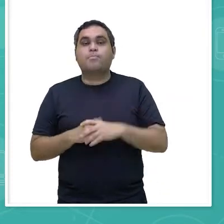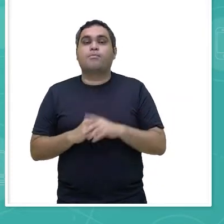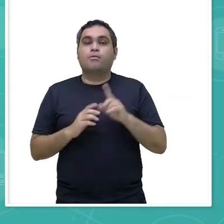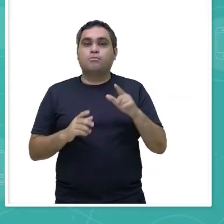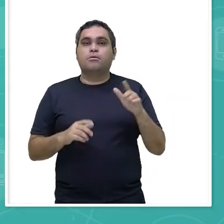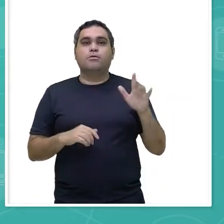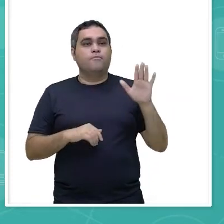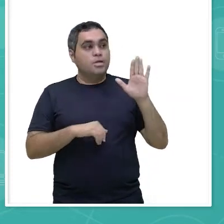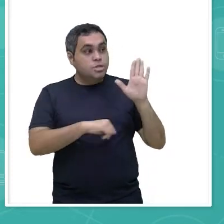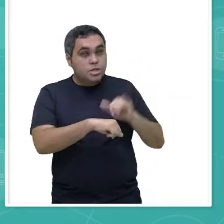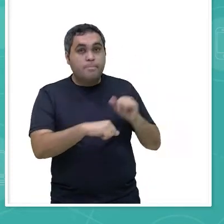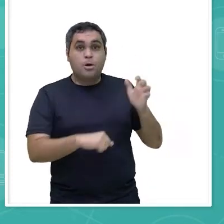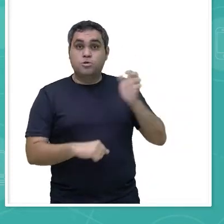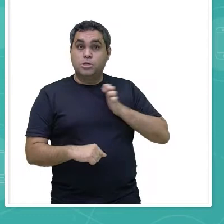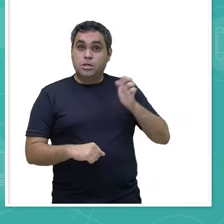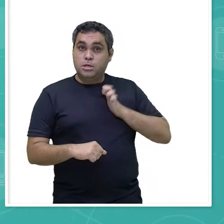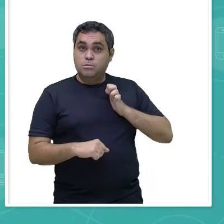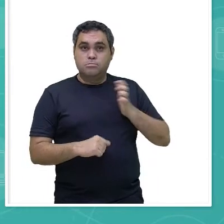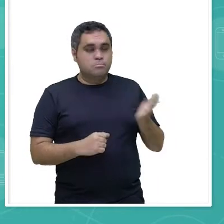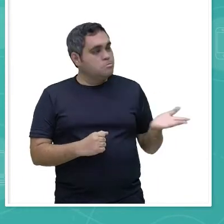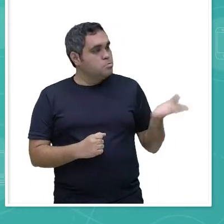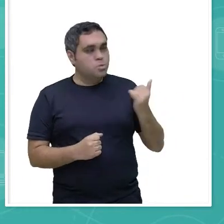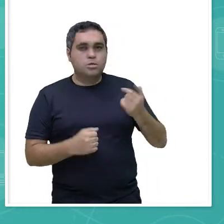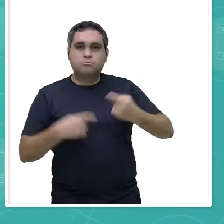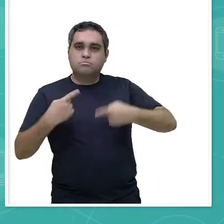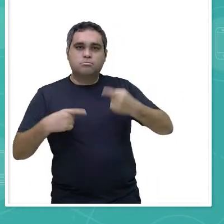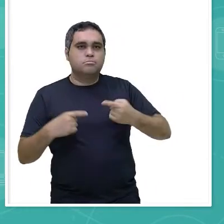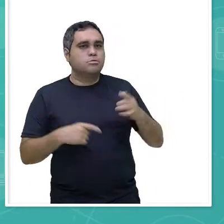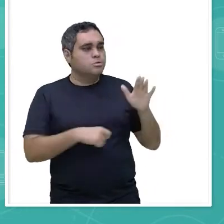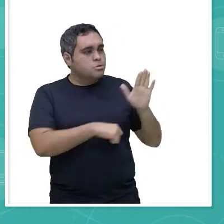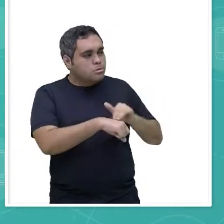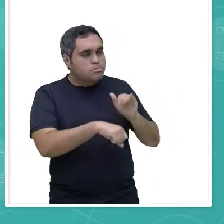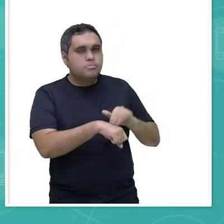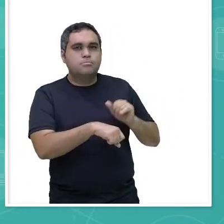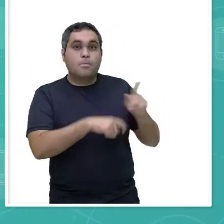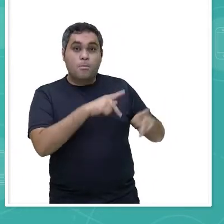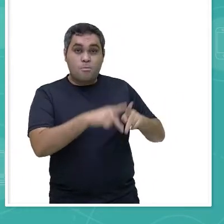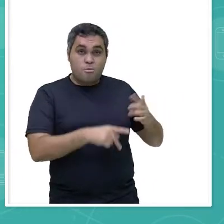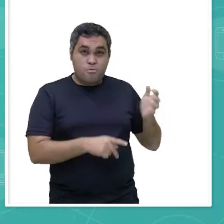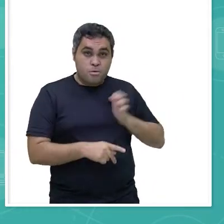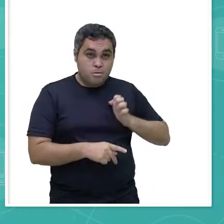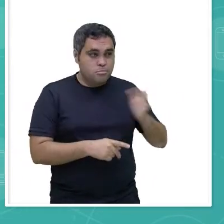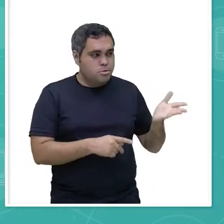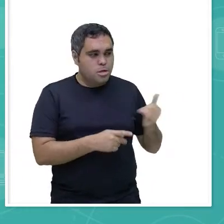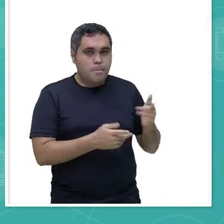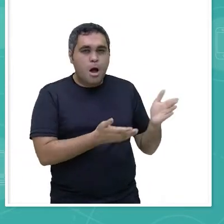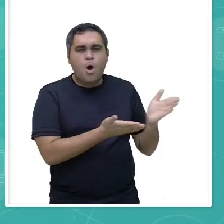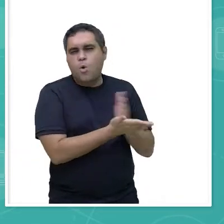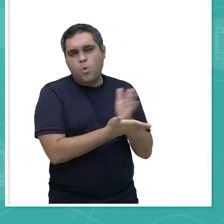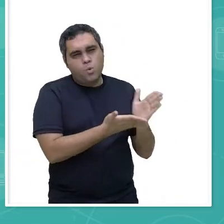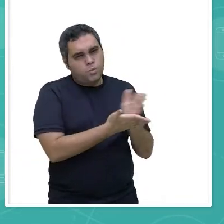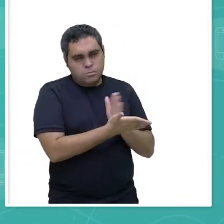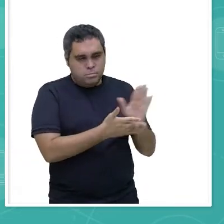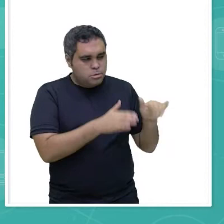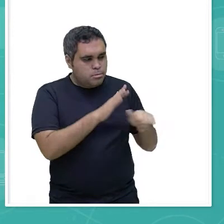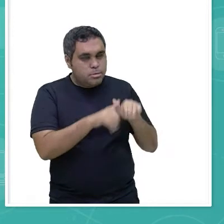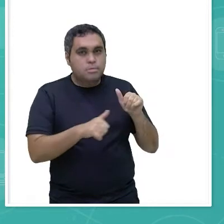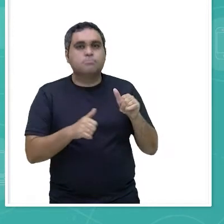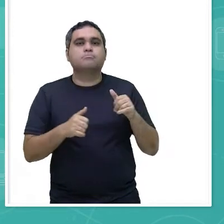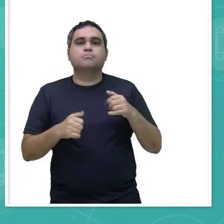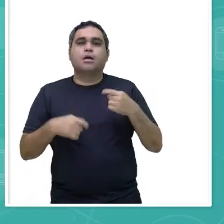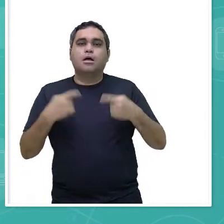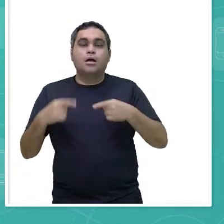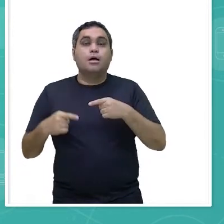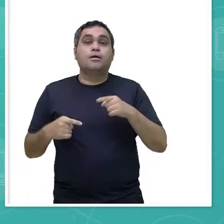esse comando, para esse governo provisório, e aí quais os interesses vão ser atendidos? O dos trabalhadores das